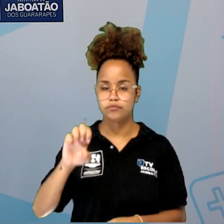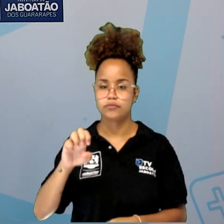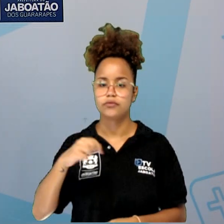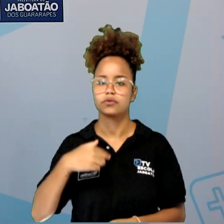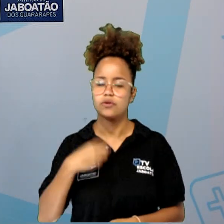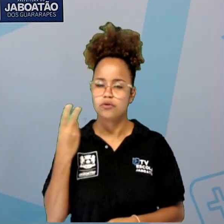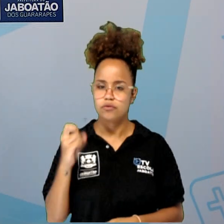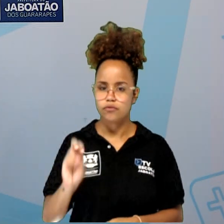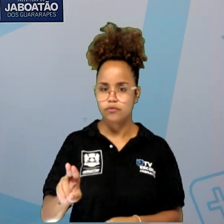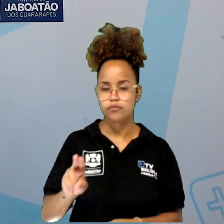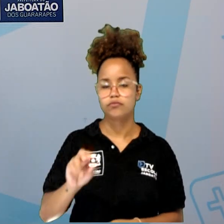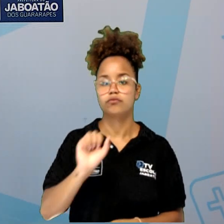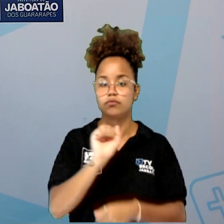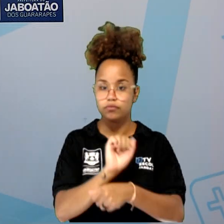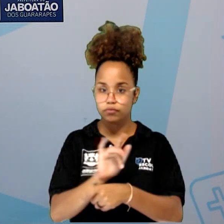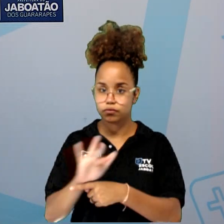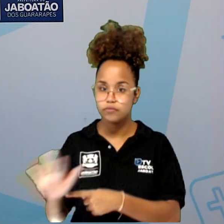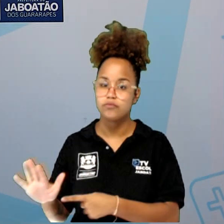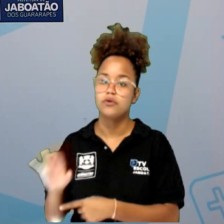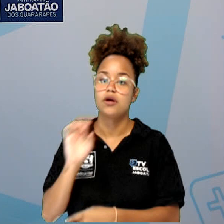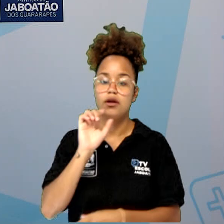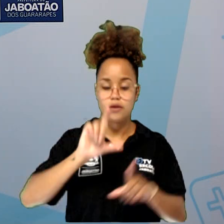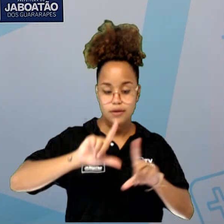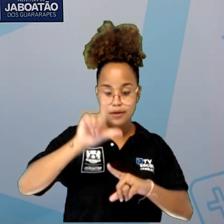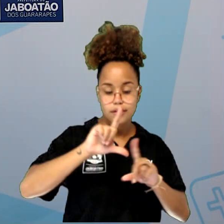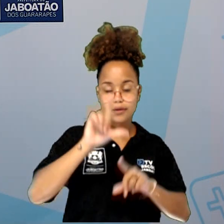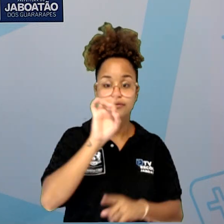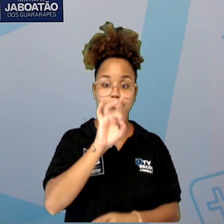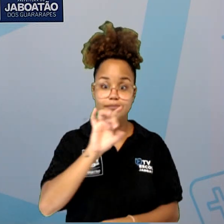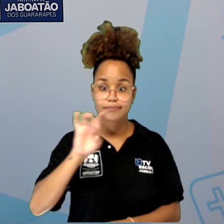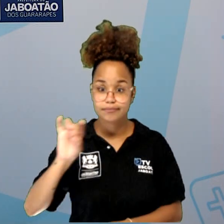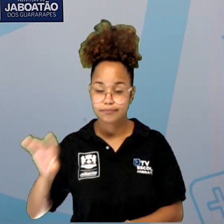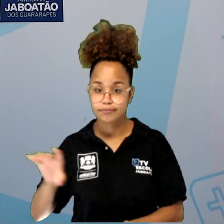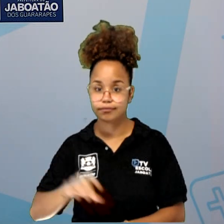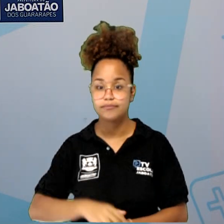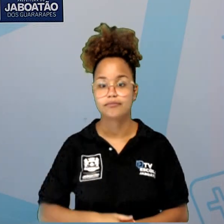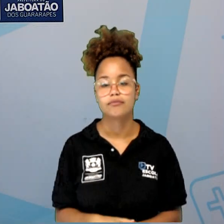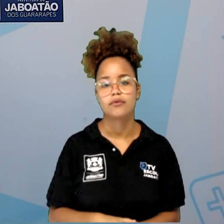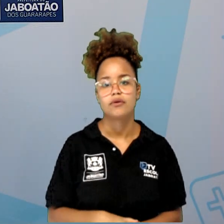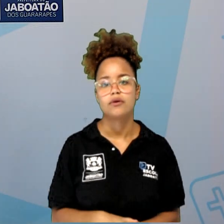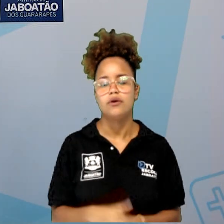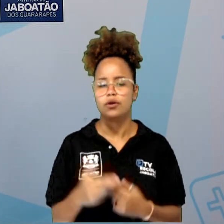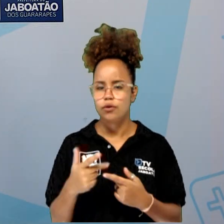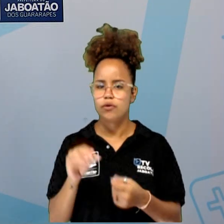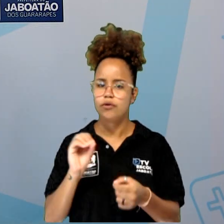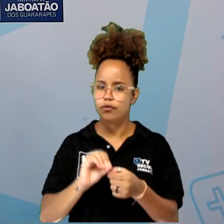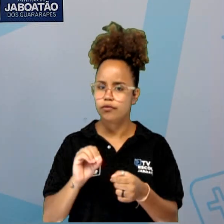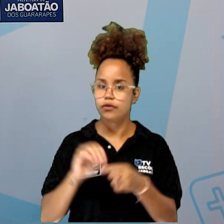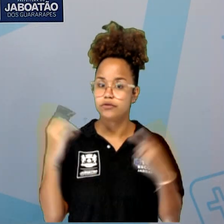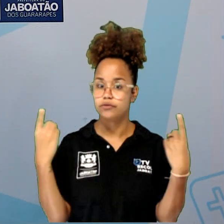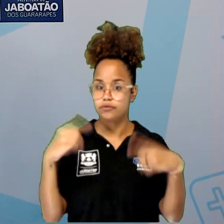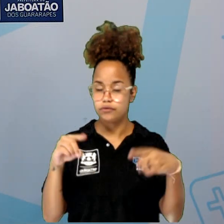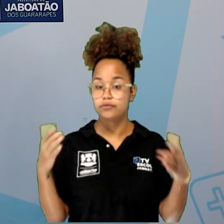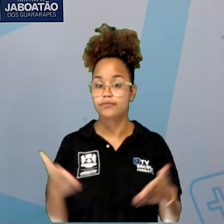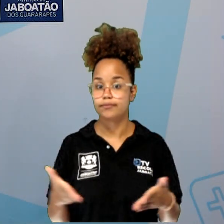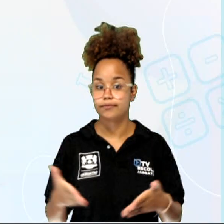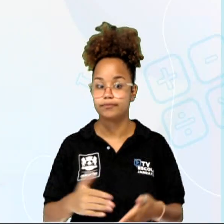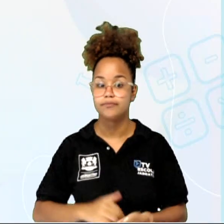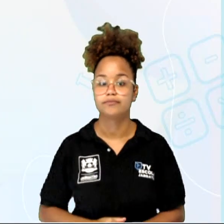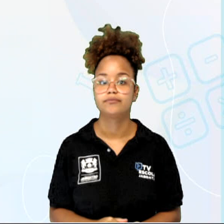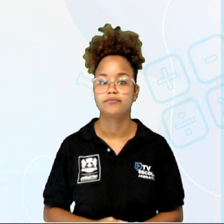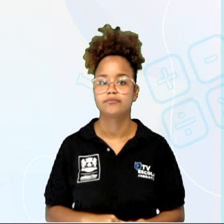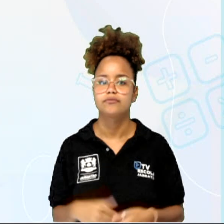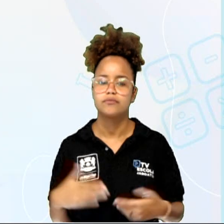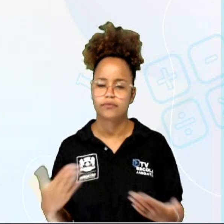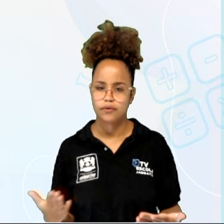vou soletrar letra por letra. Assim como a gente fez no desafio de agora.